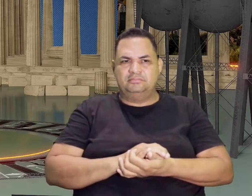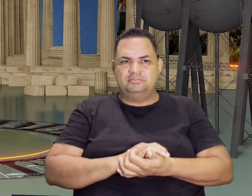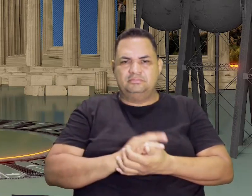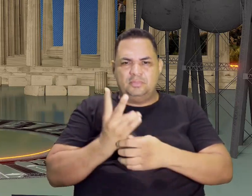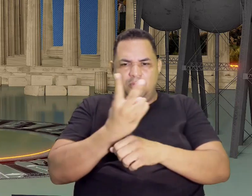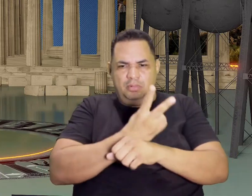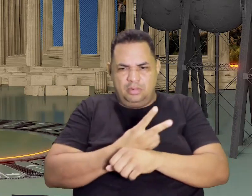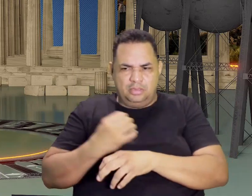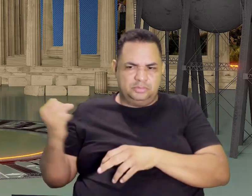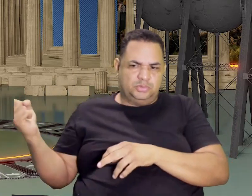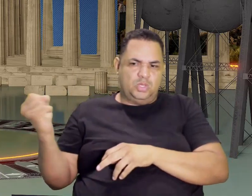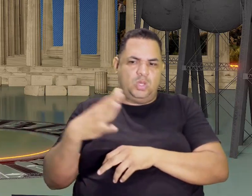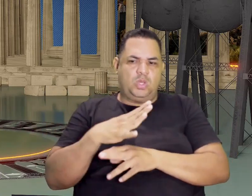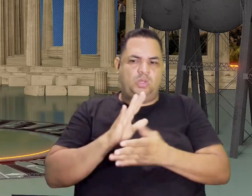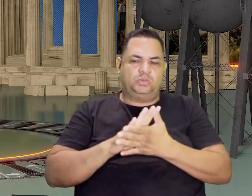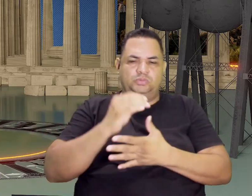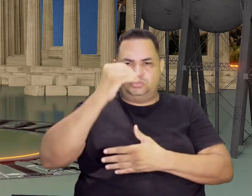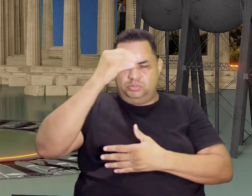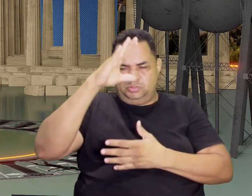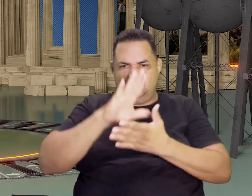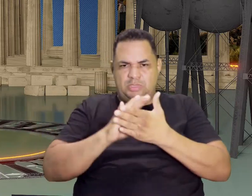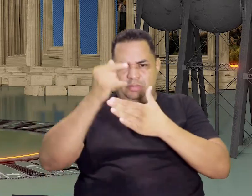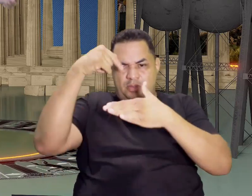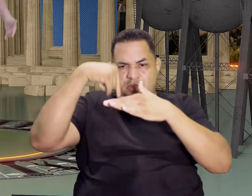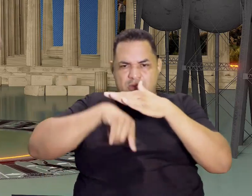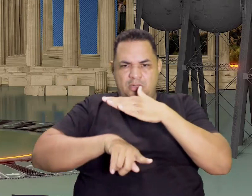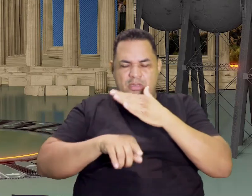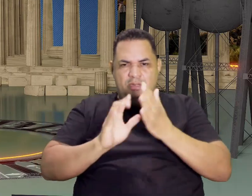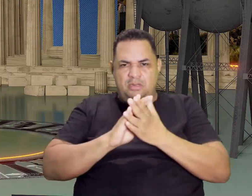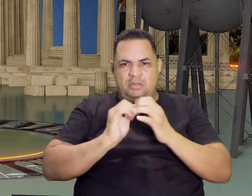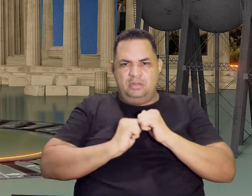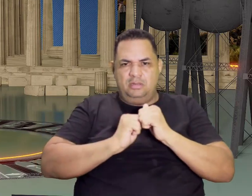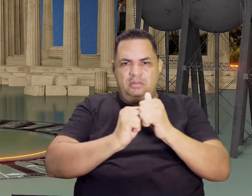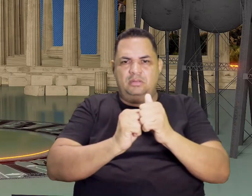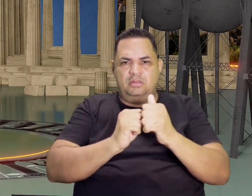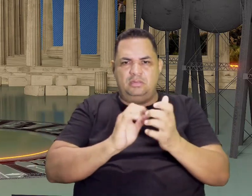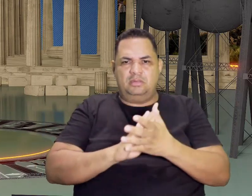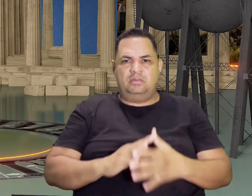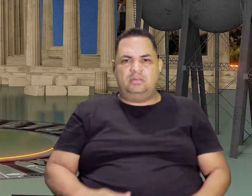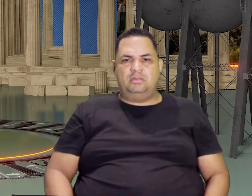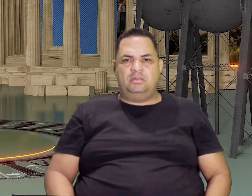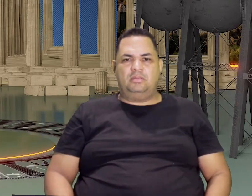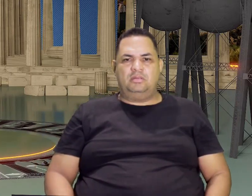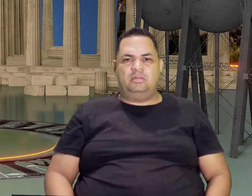Vão buscar novos conhecimentos, aprofundar mais, acompanhar nesse ritmo.